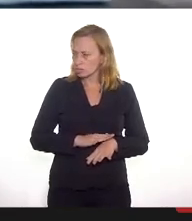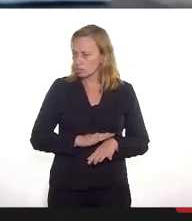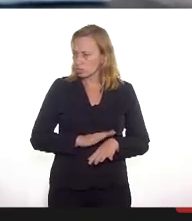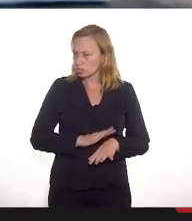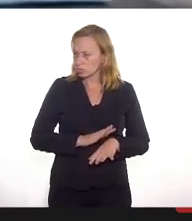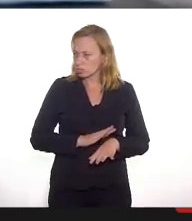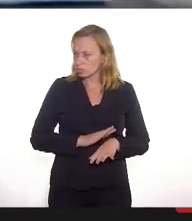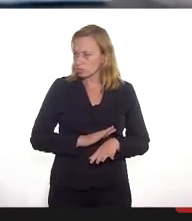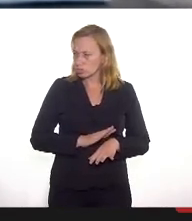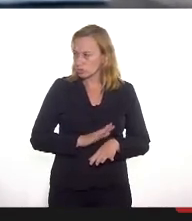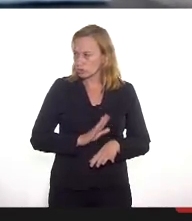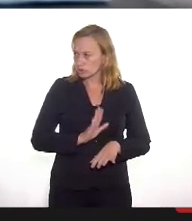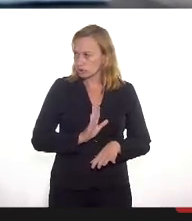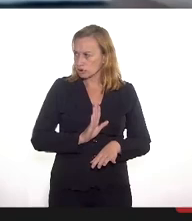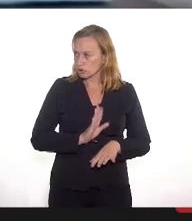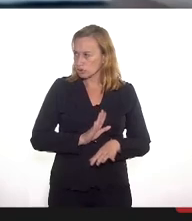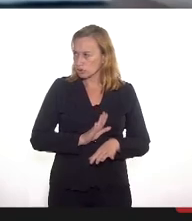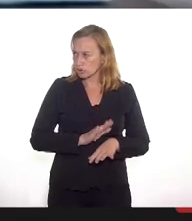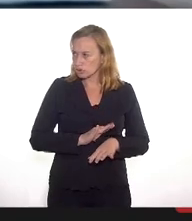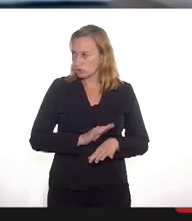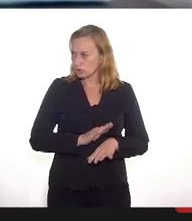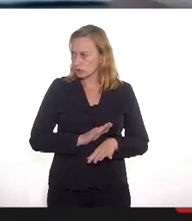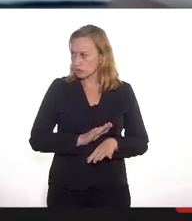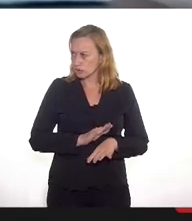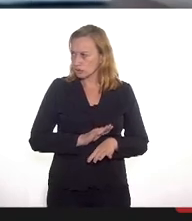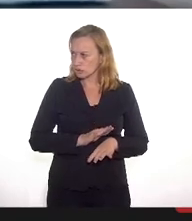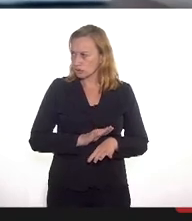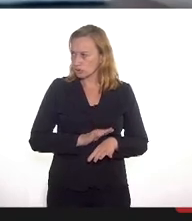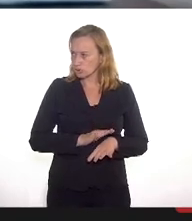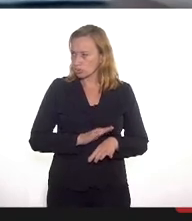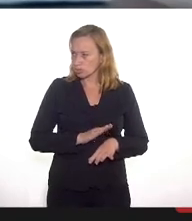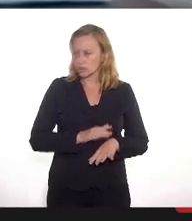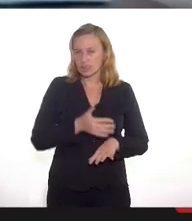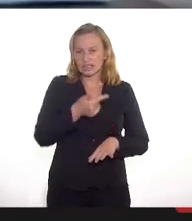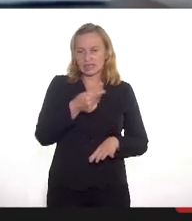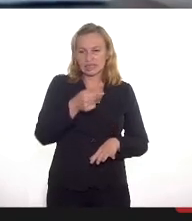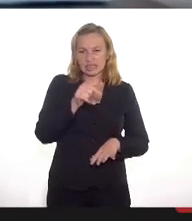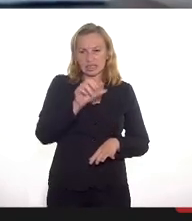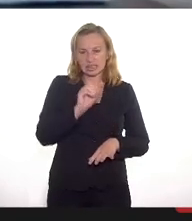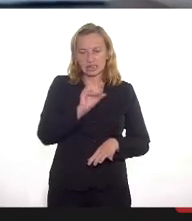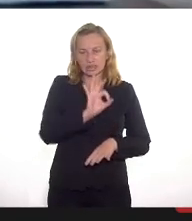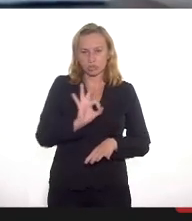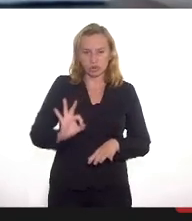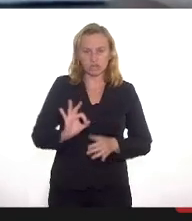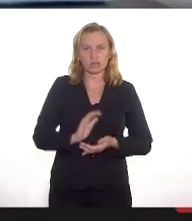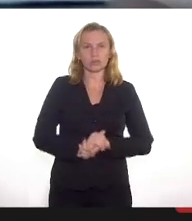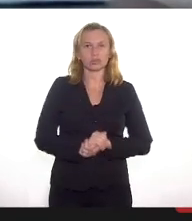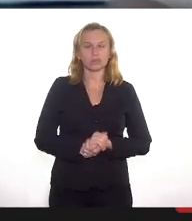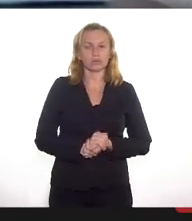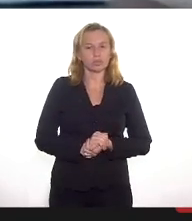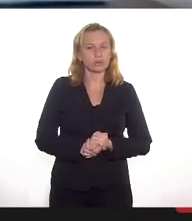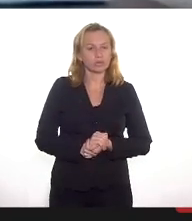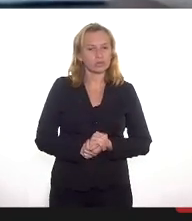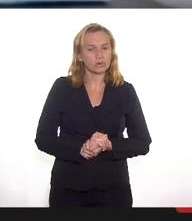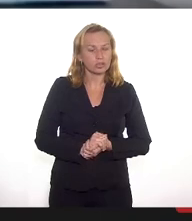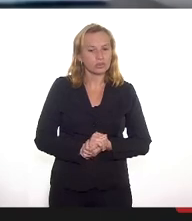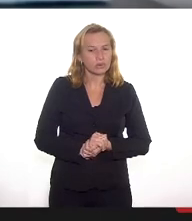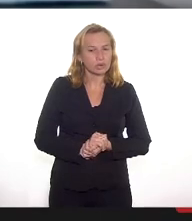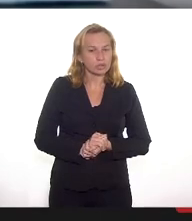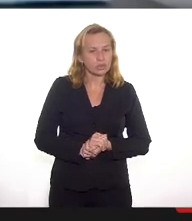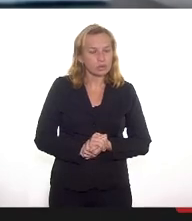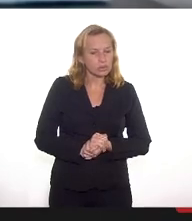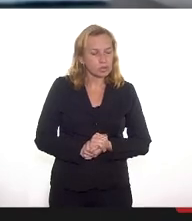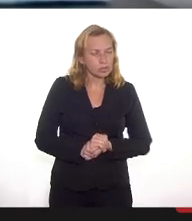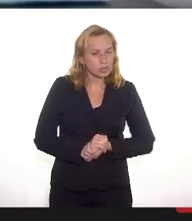aplicada três meses depois da série que tá toda a população agora vacinado não falar Preciso ir a pé pelo Impacto lado tá